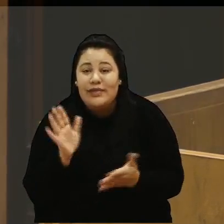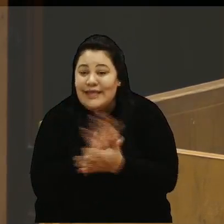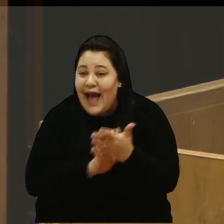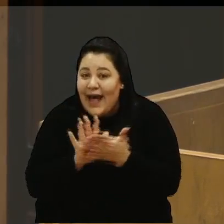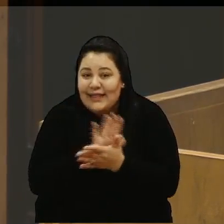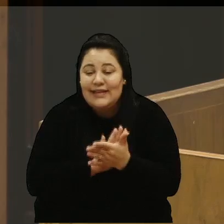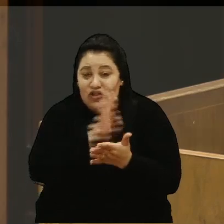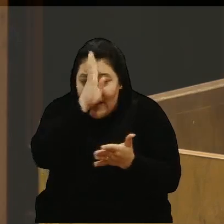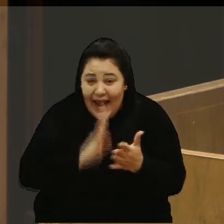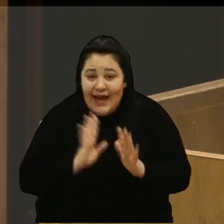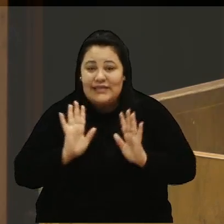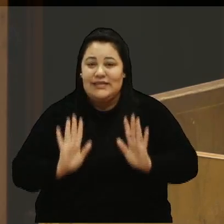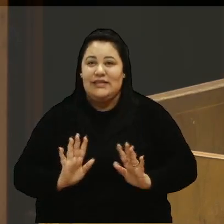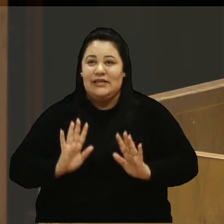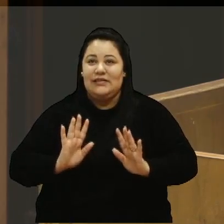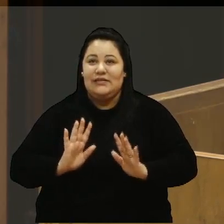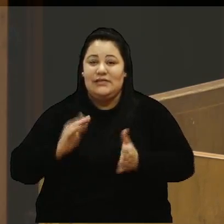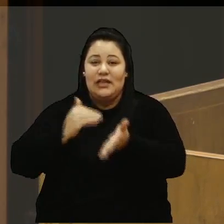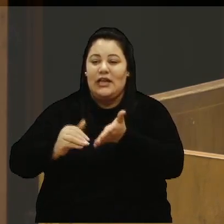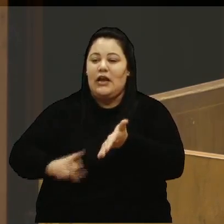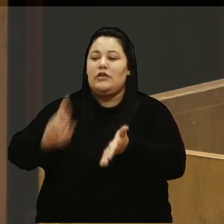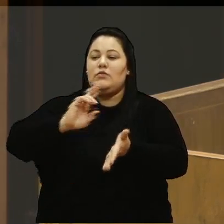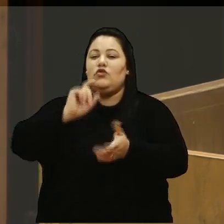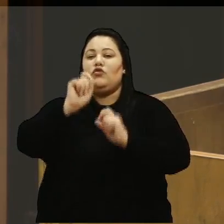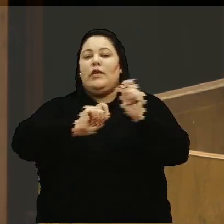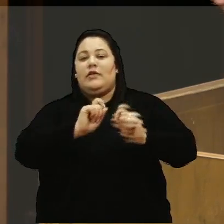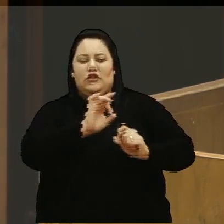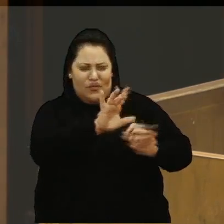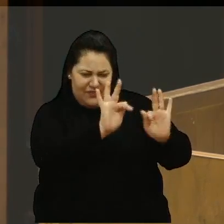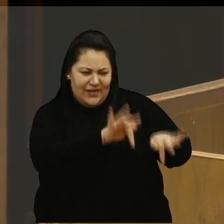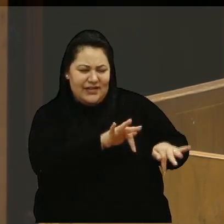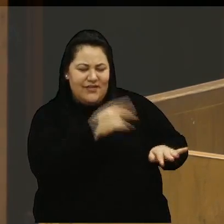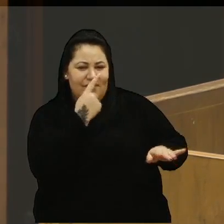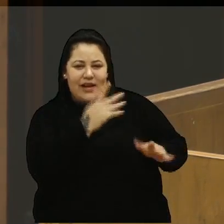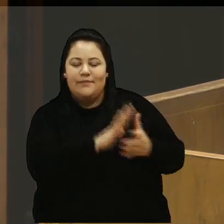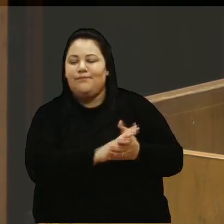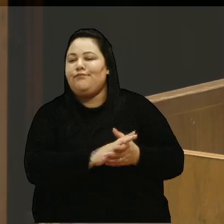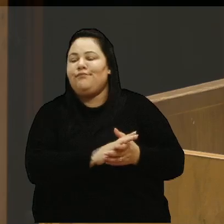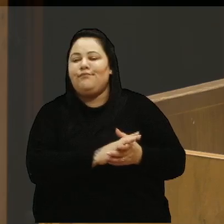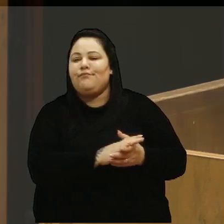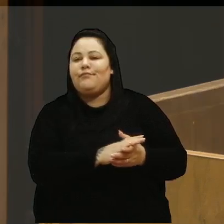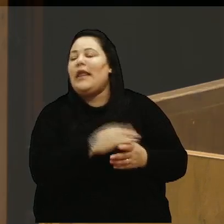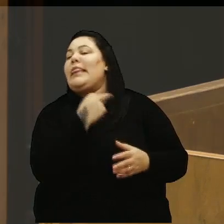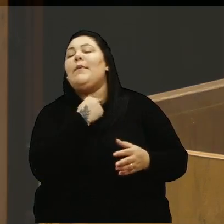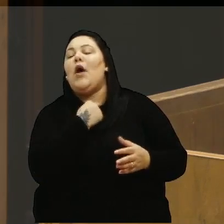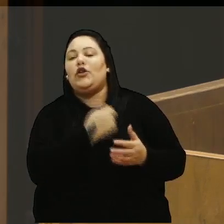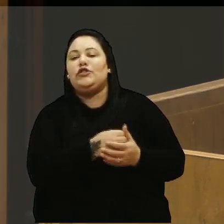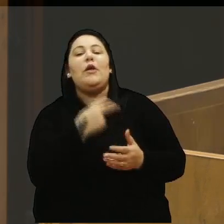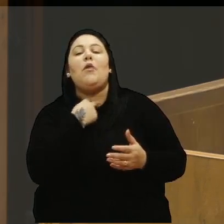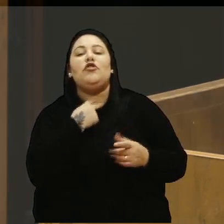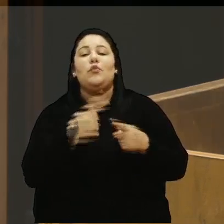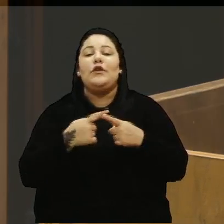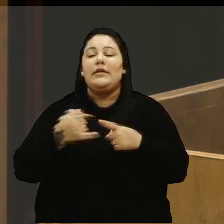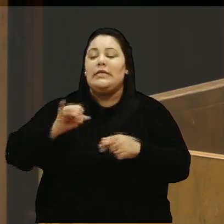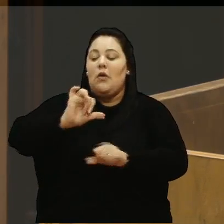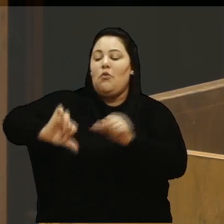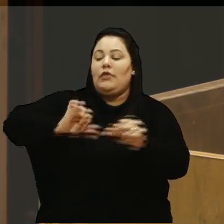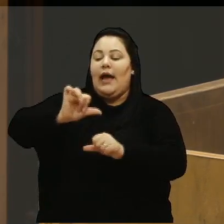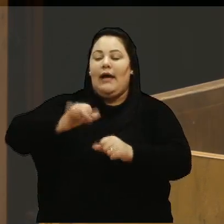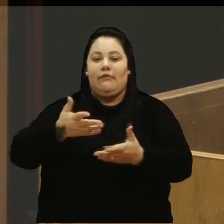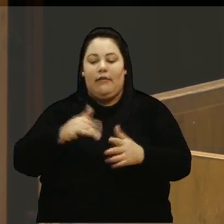Aí o que ele me disse? Não, para concluir, senhor presidente, não vai dar, porque se eu modificar, vai